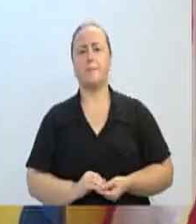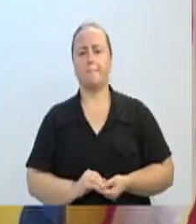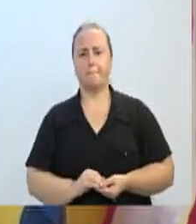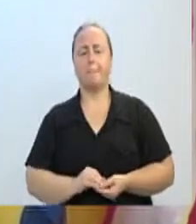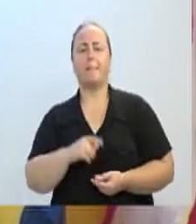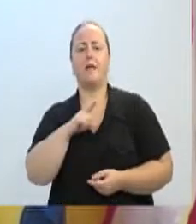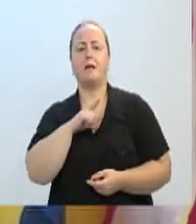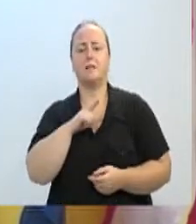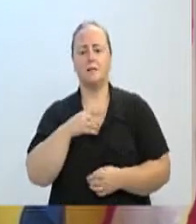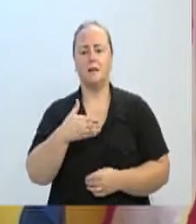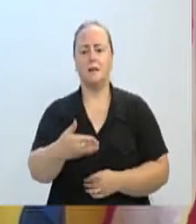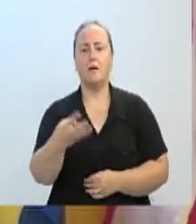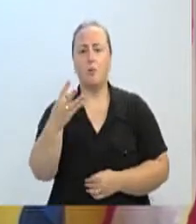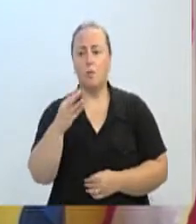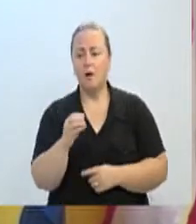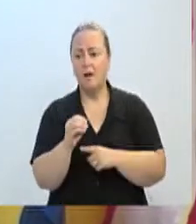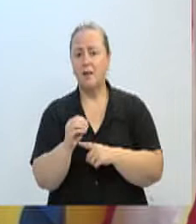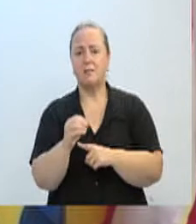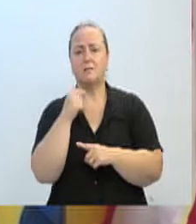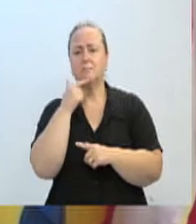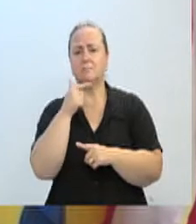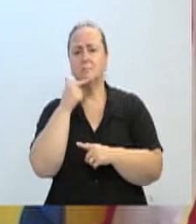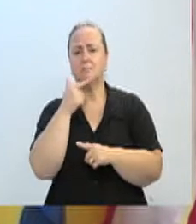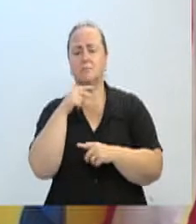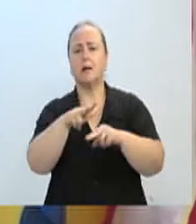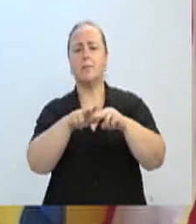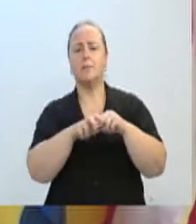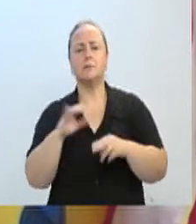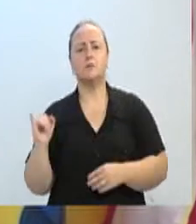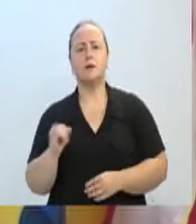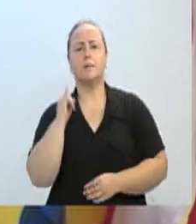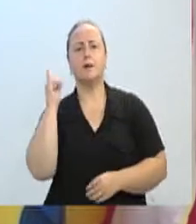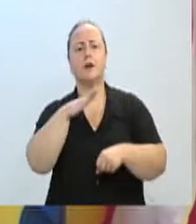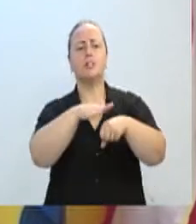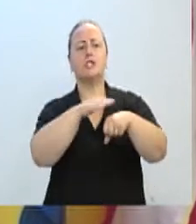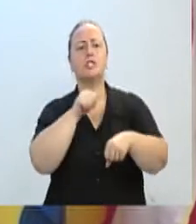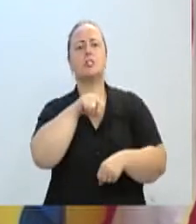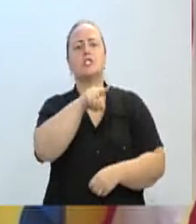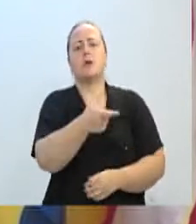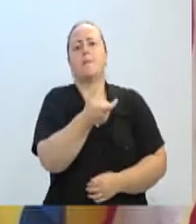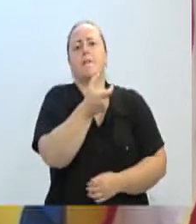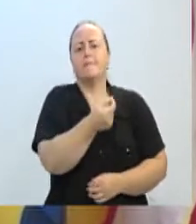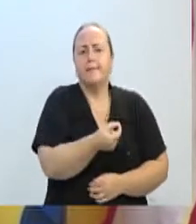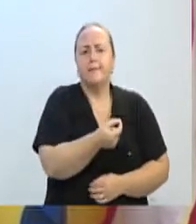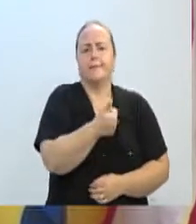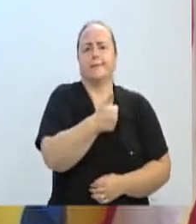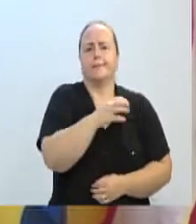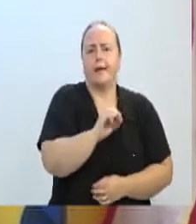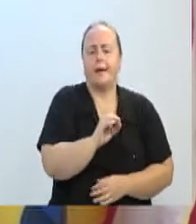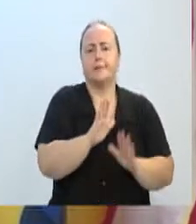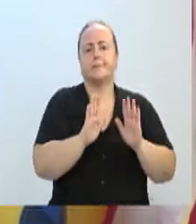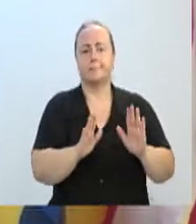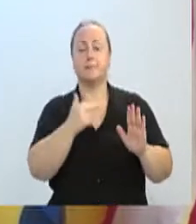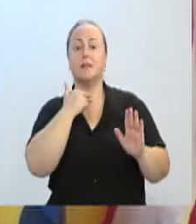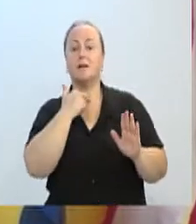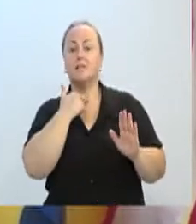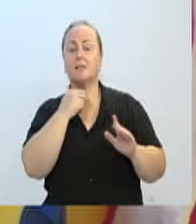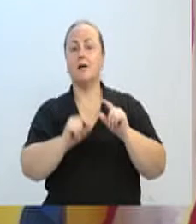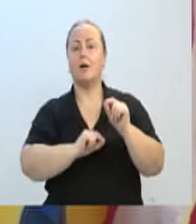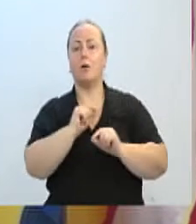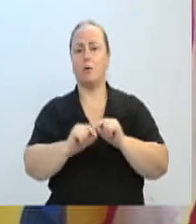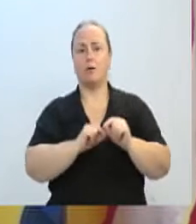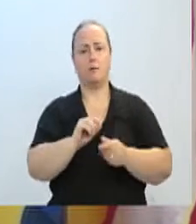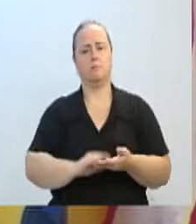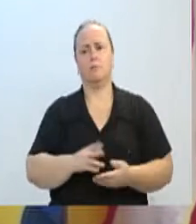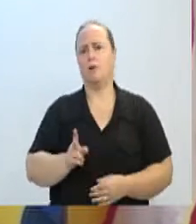horas, então que se pense em fazer aí o chamamento para 20 horas, para 10 horas, o que não pode é deixar a nossa população